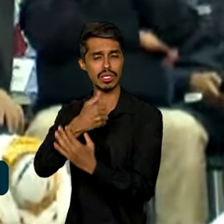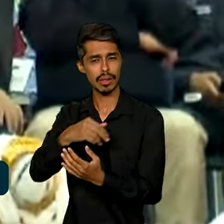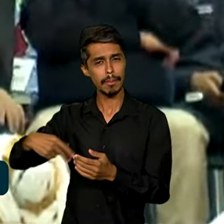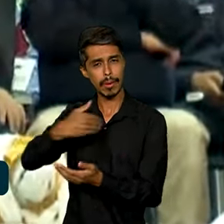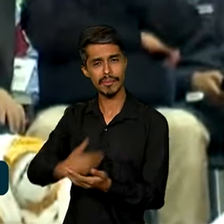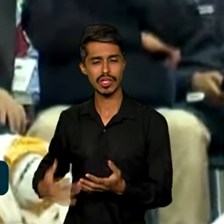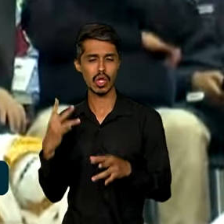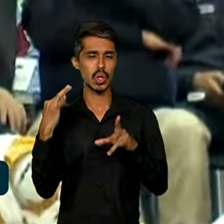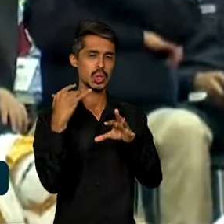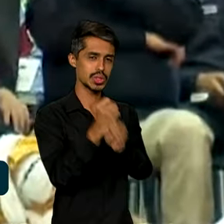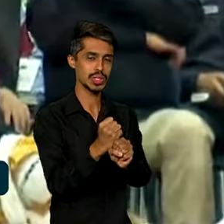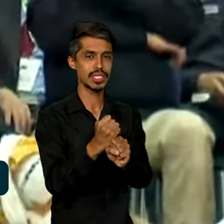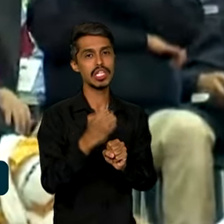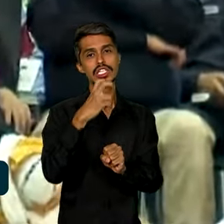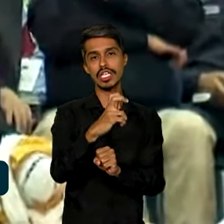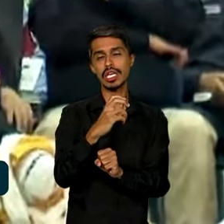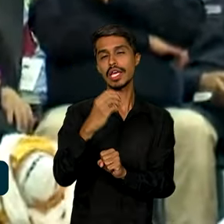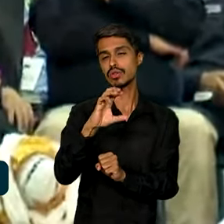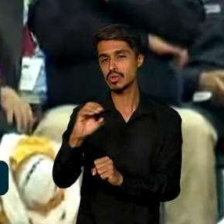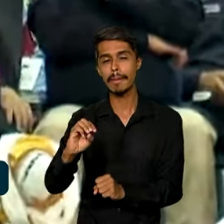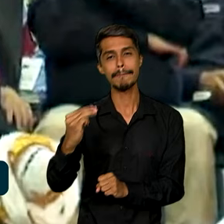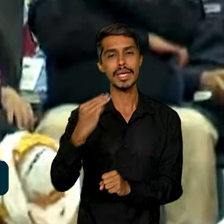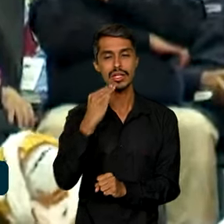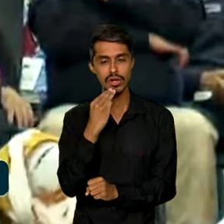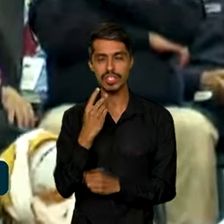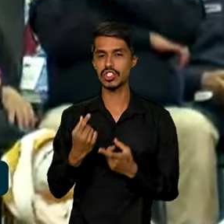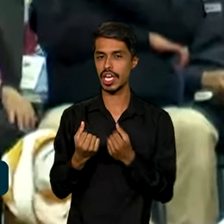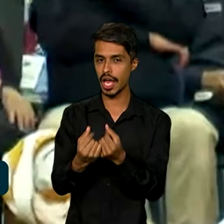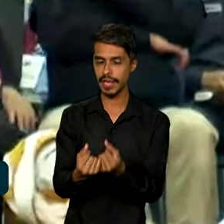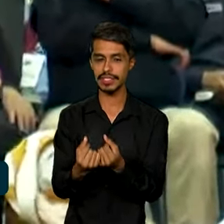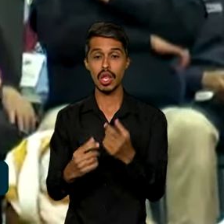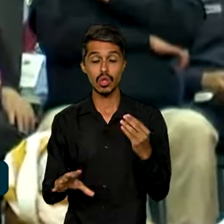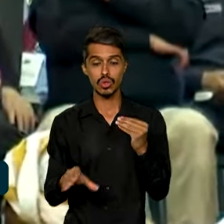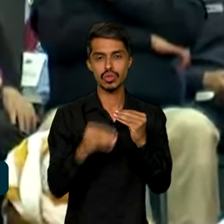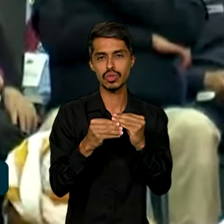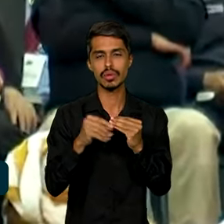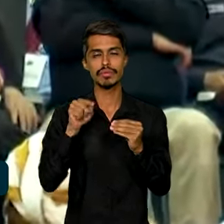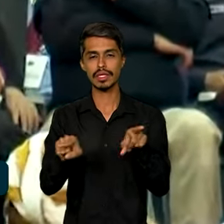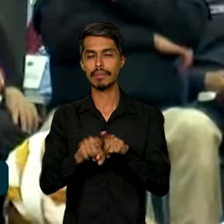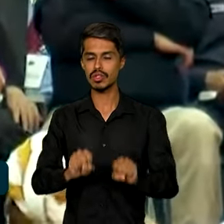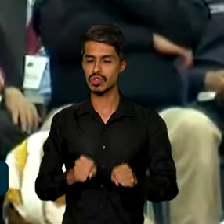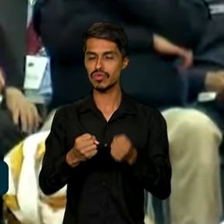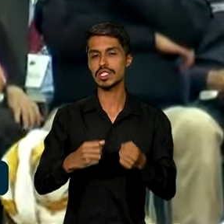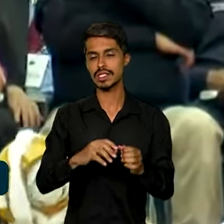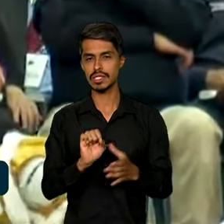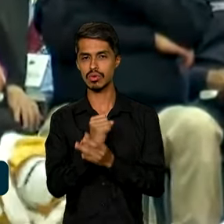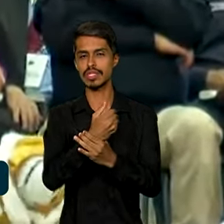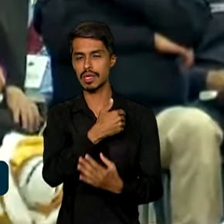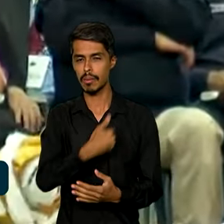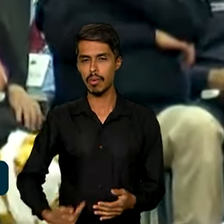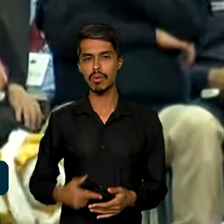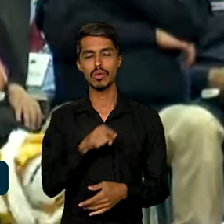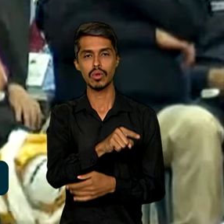nesse valor aproximado de 500 milhões de reais acrescidos ao esforço de segurança pública no Amazonas